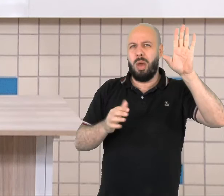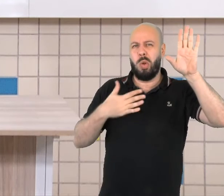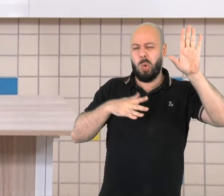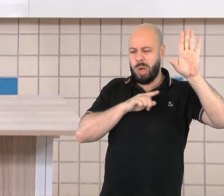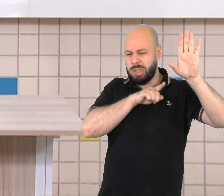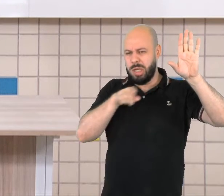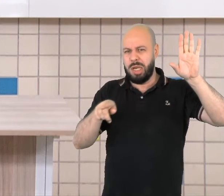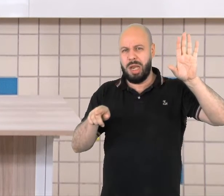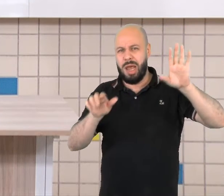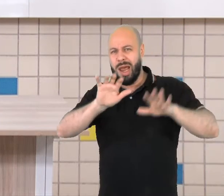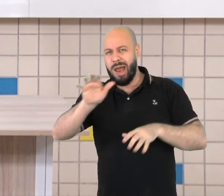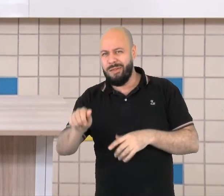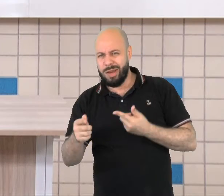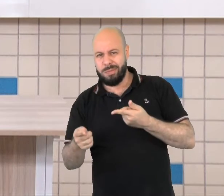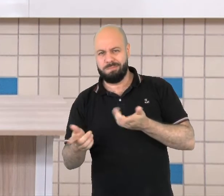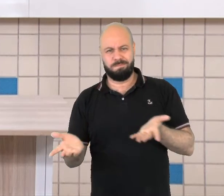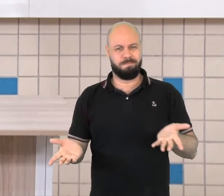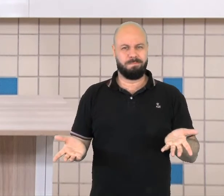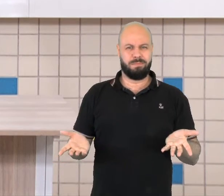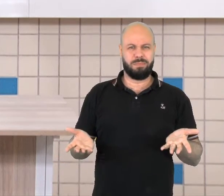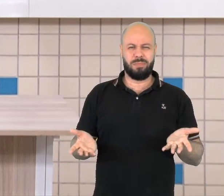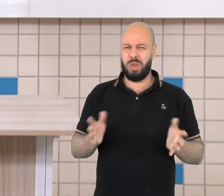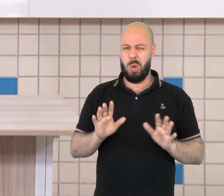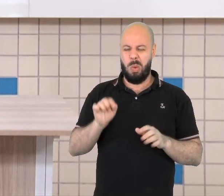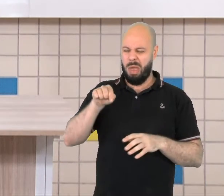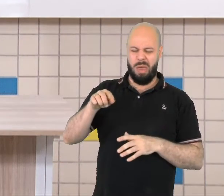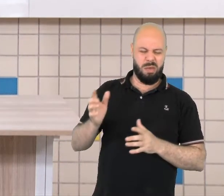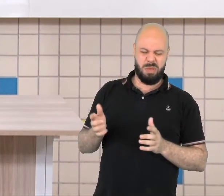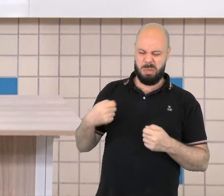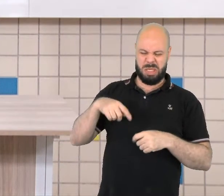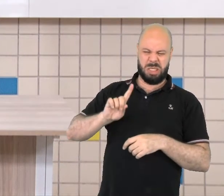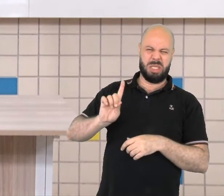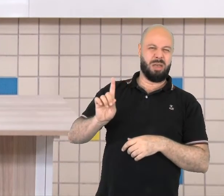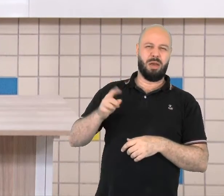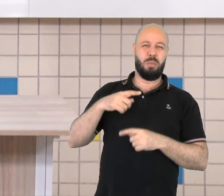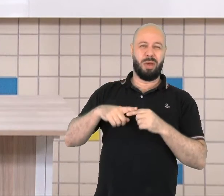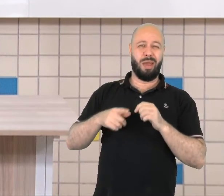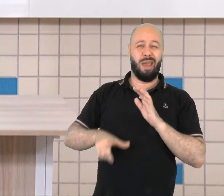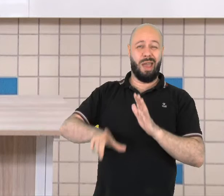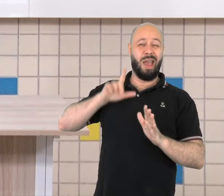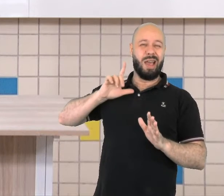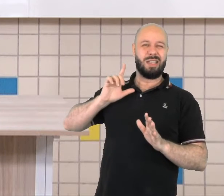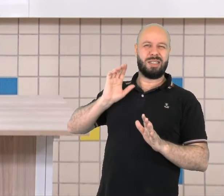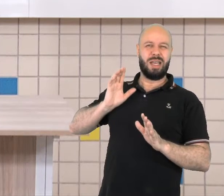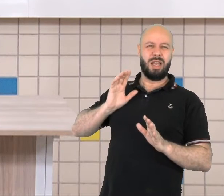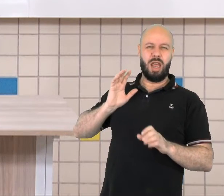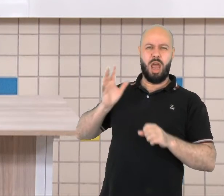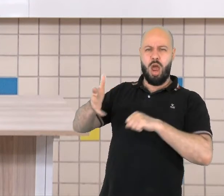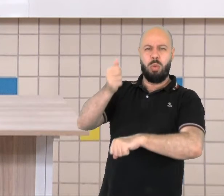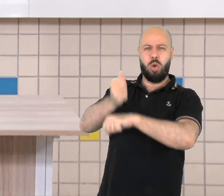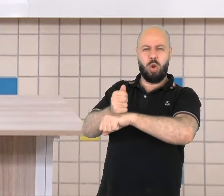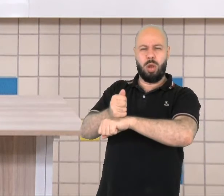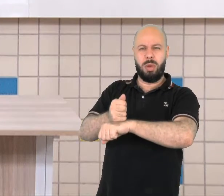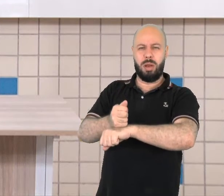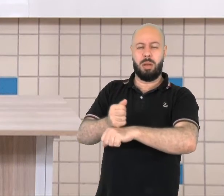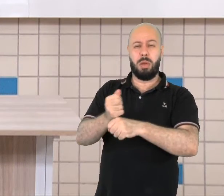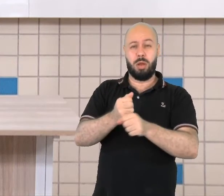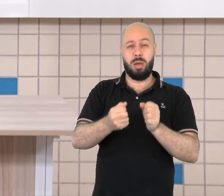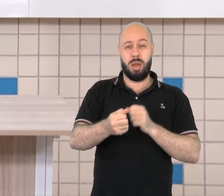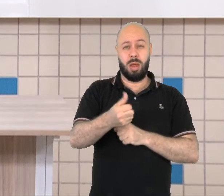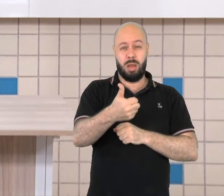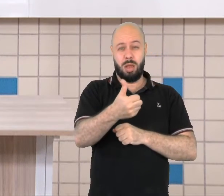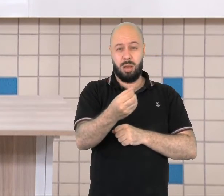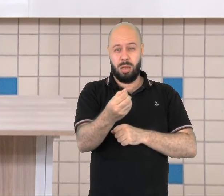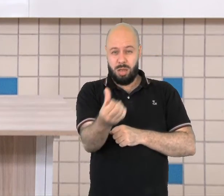para a África e para eles já não servem mais esse lugar onde eles colonizaram há 100 anos, há 106 anos, a partir